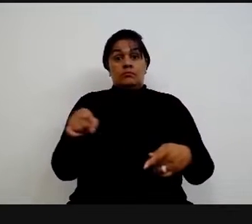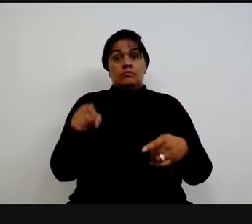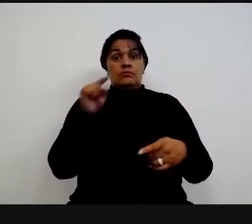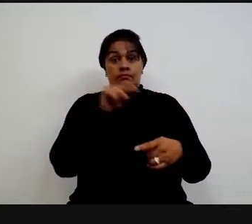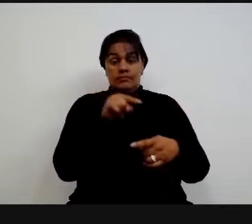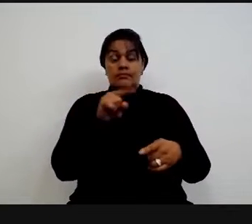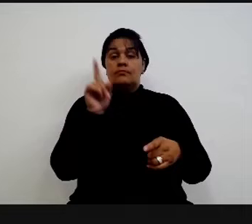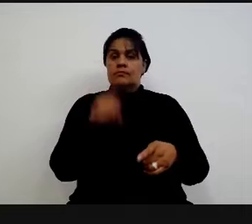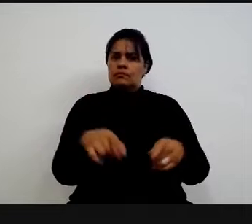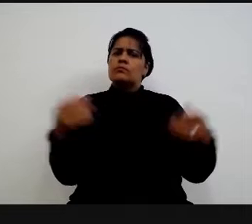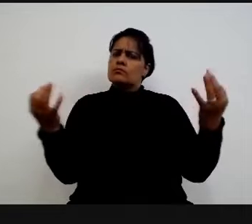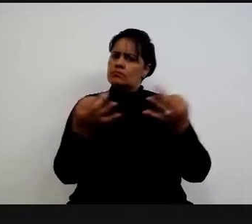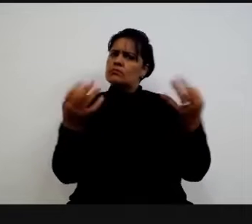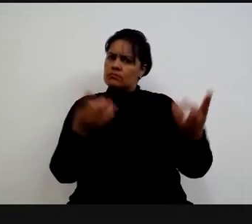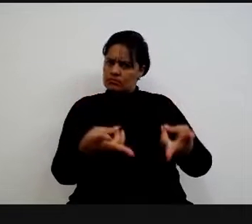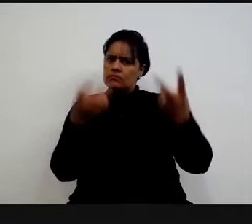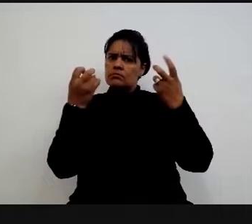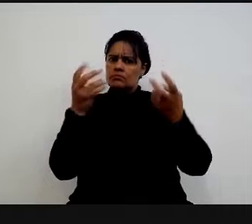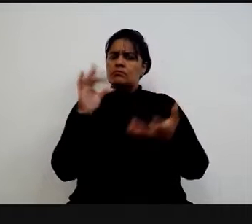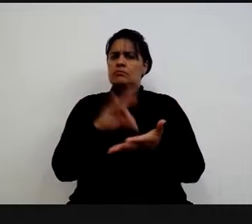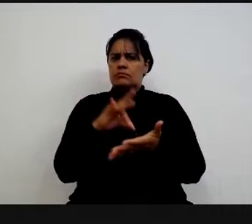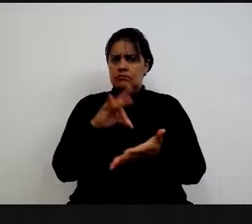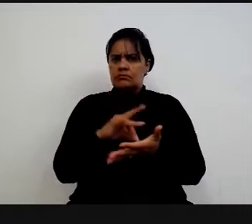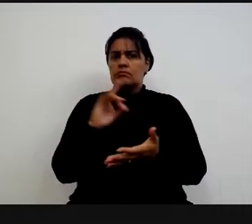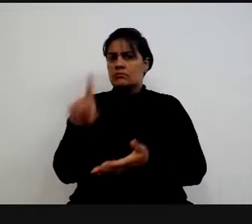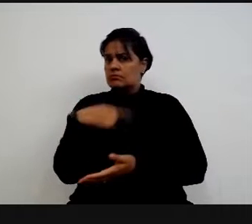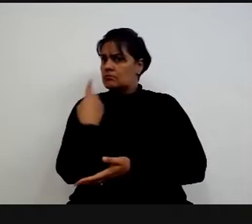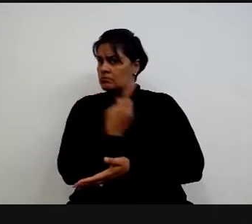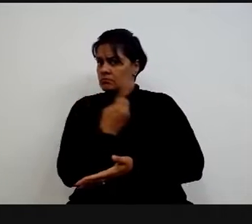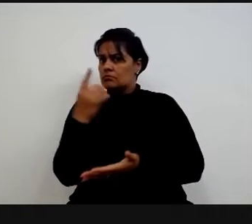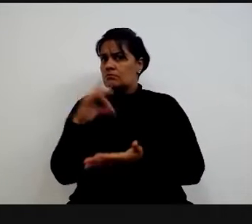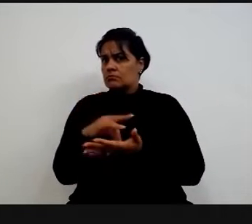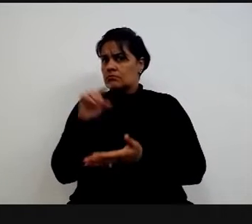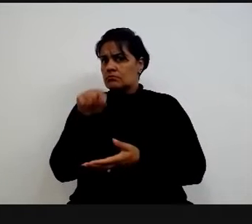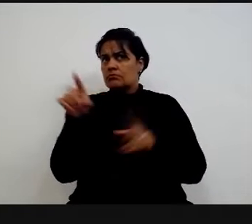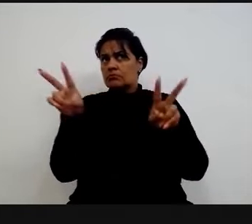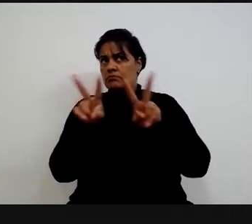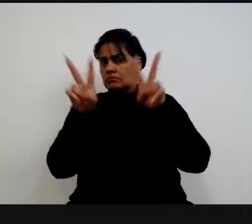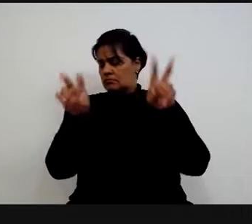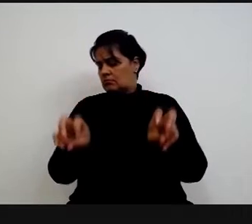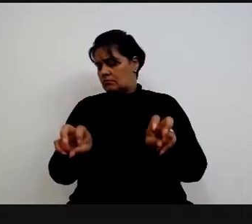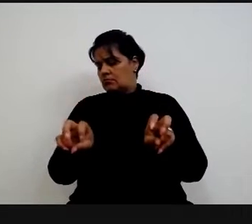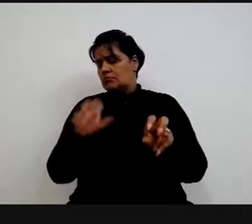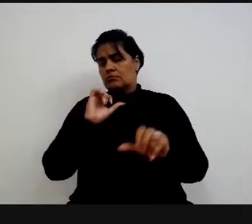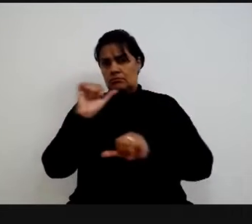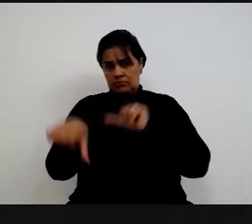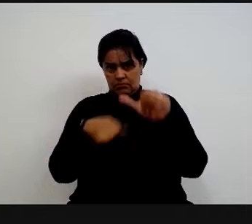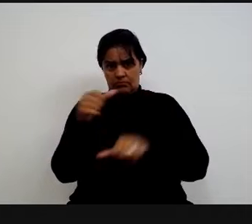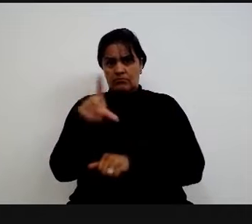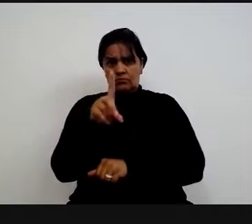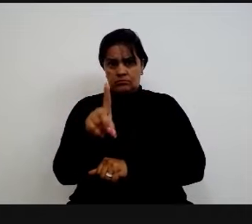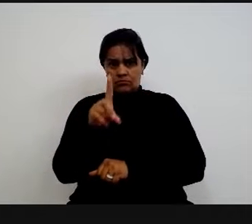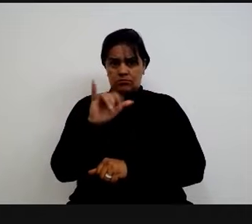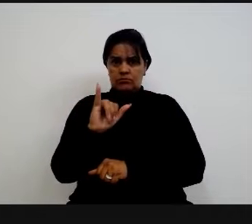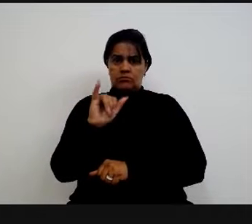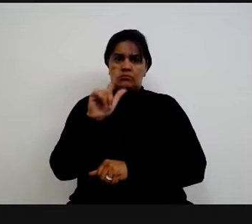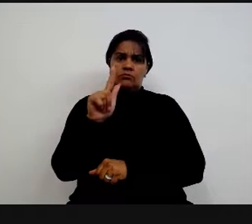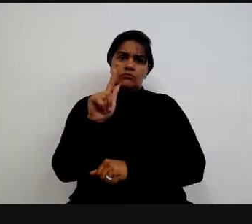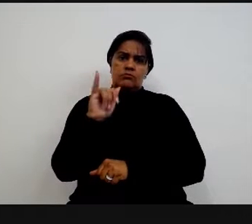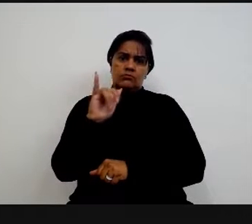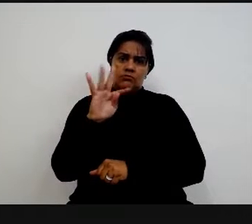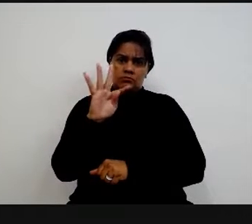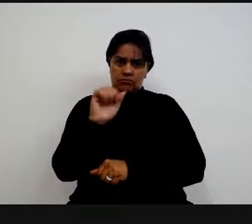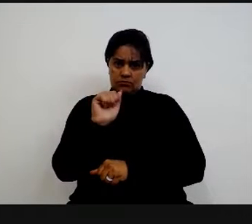são perfeitamente perceptíveis, né? E a gente, nessa questão de transformação digital, a gente se preparou